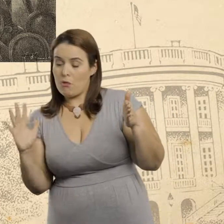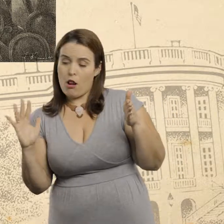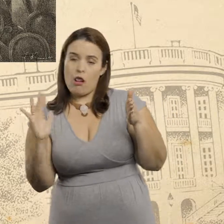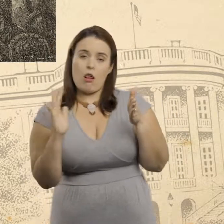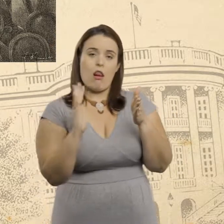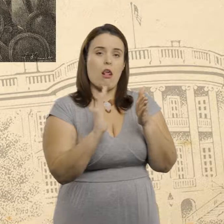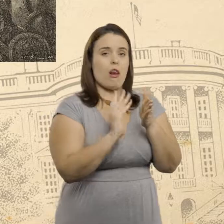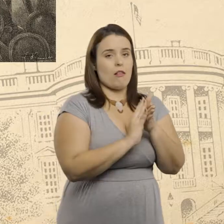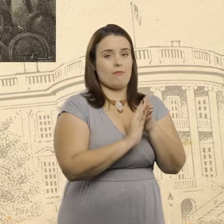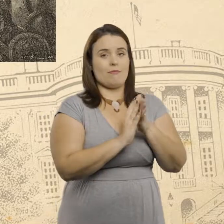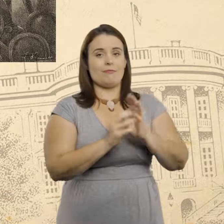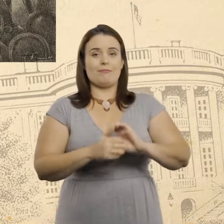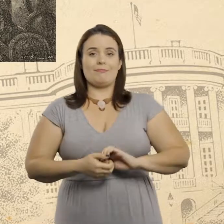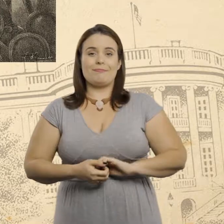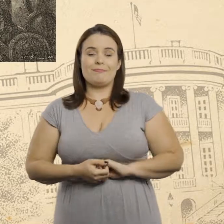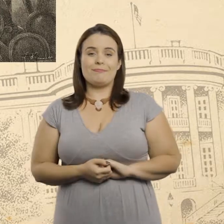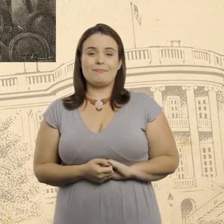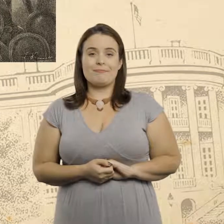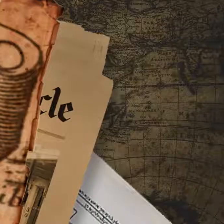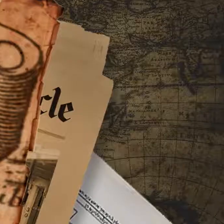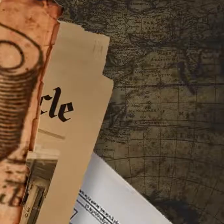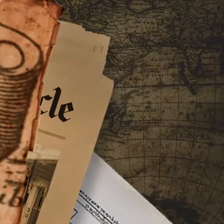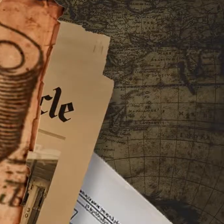continuar a viagem.